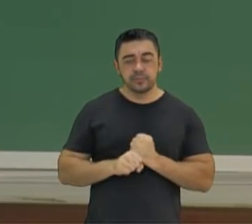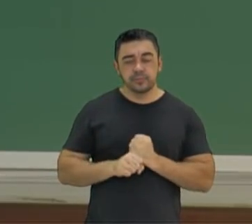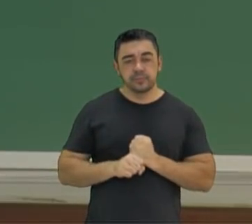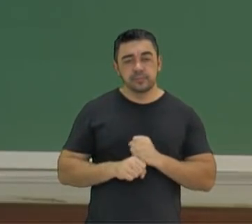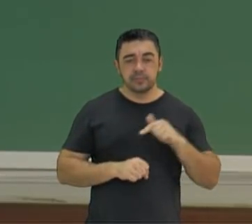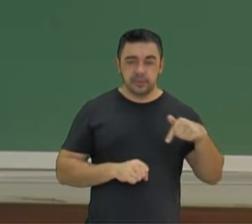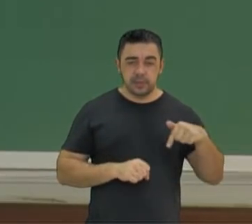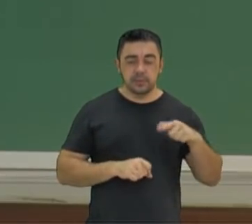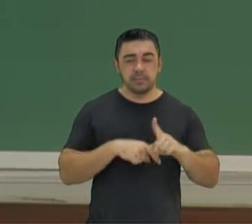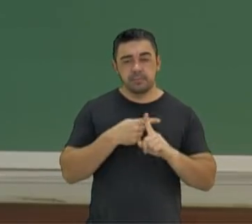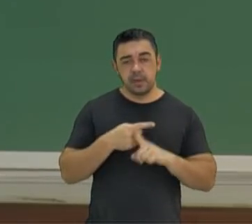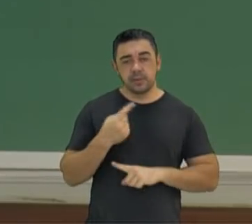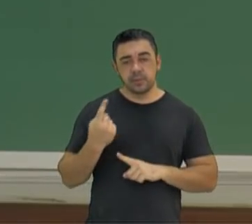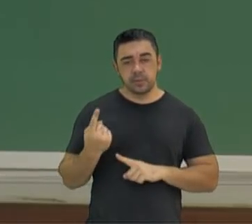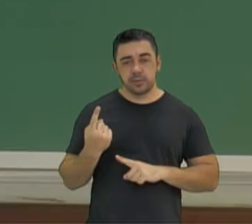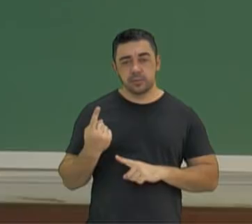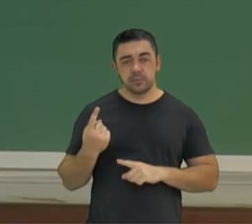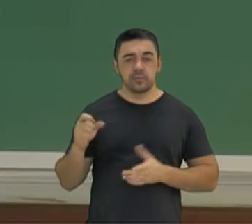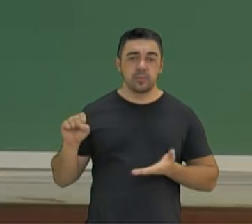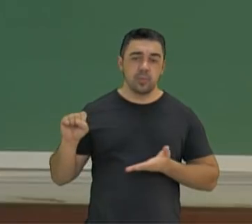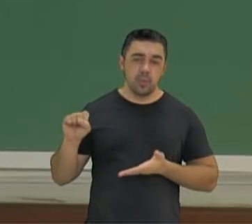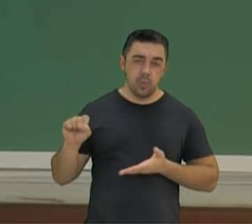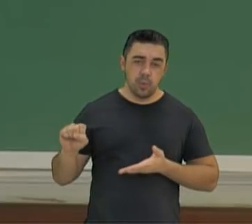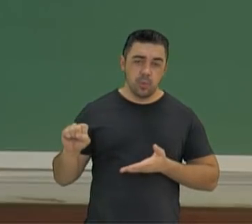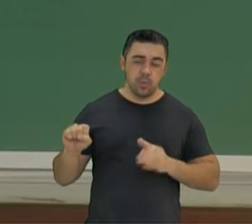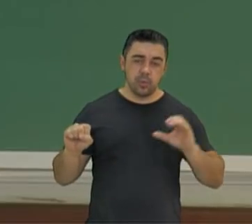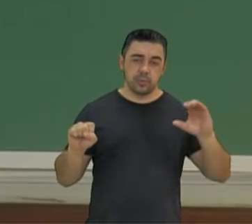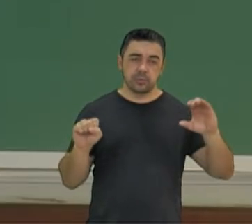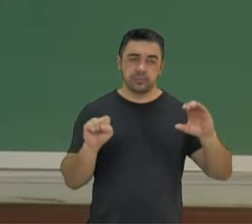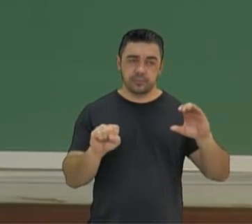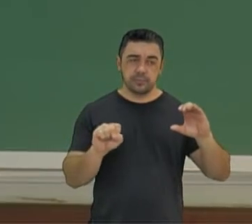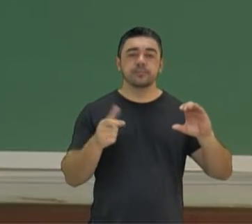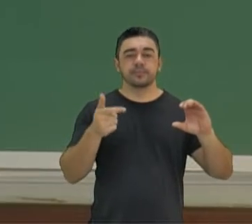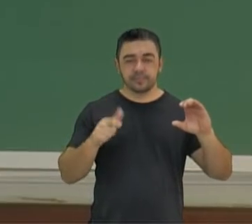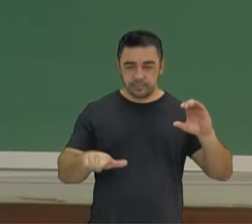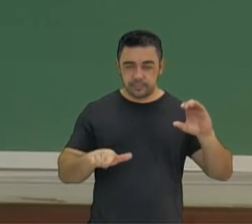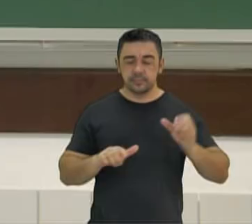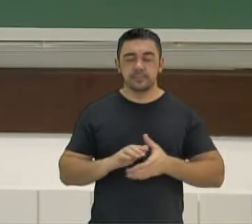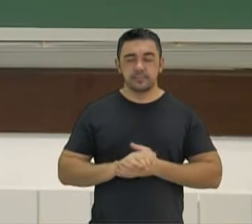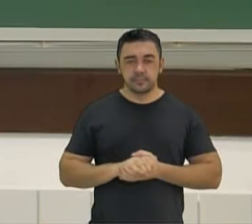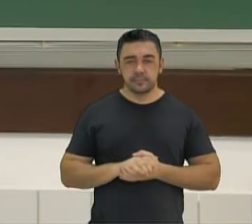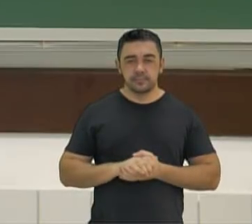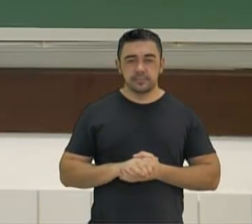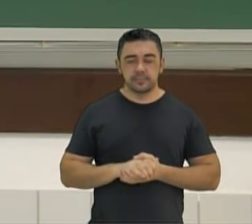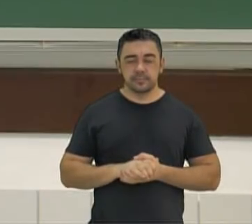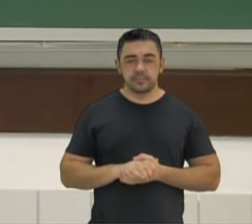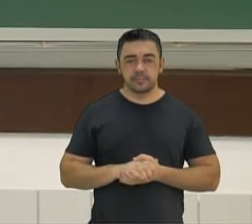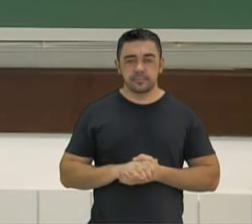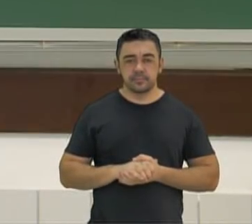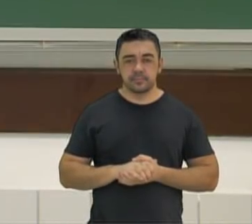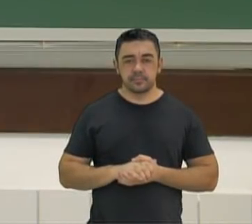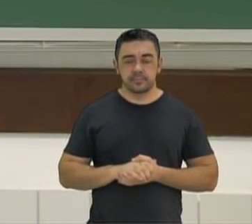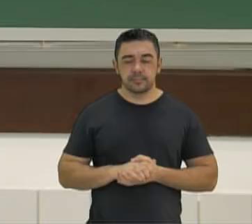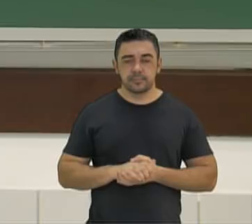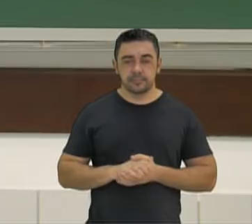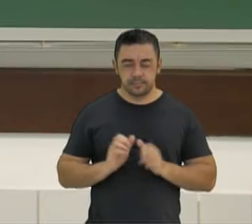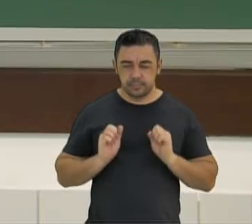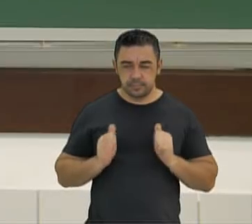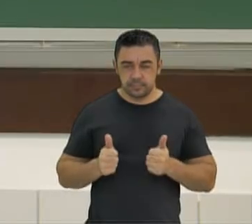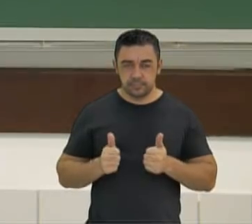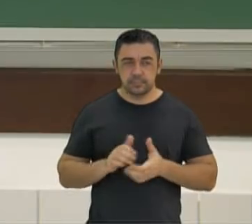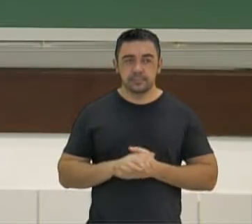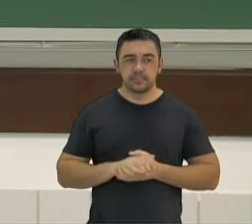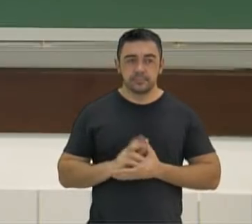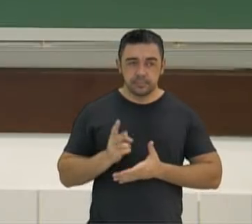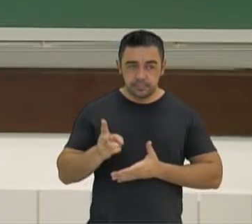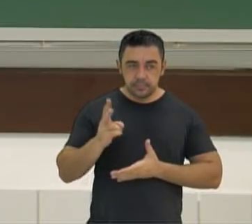Então, se são 7 com mais um, 8. Letra C, 8 vértices. Tudo bem?